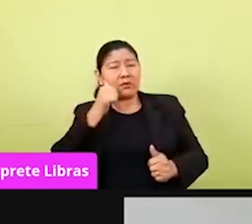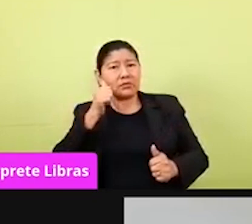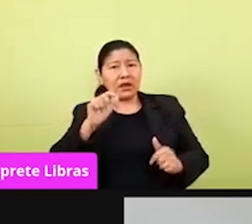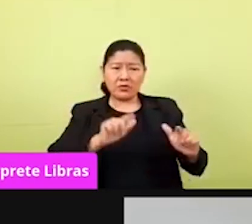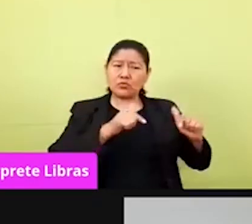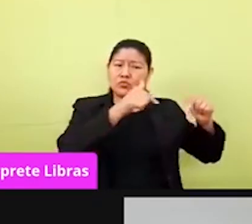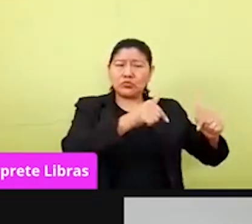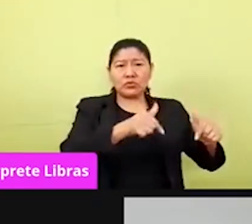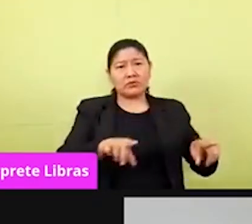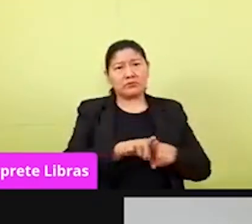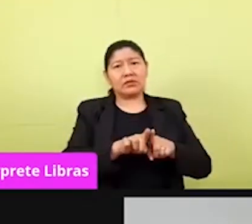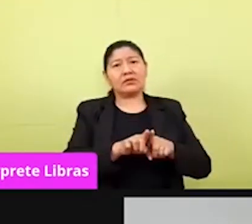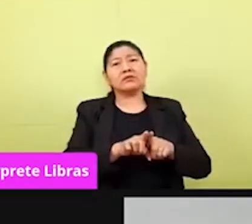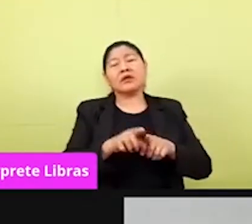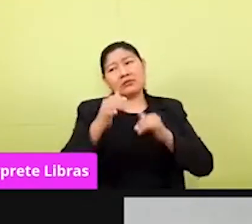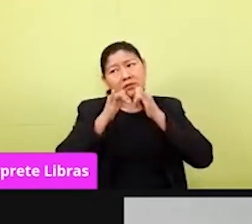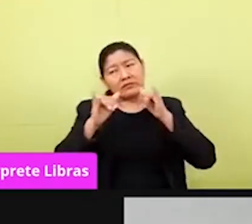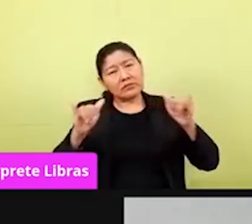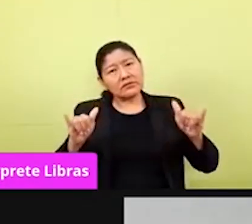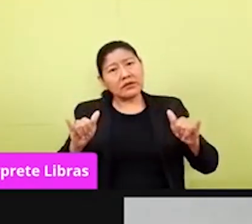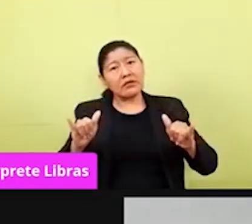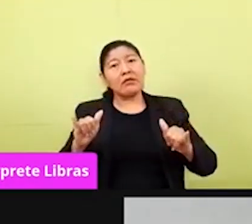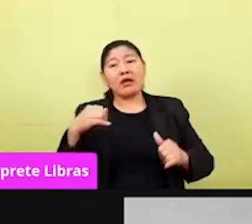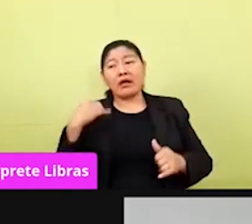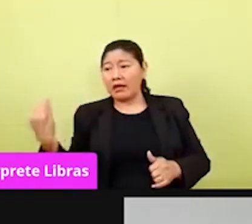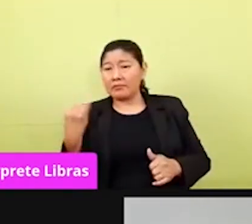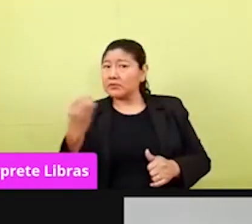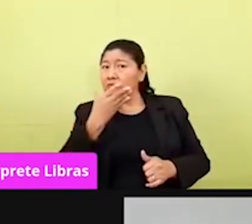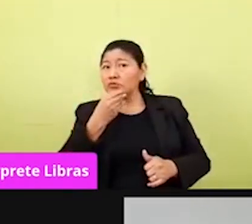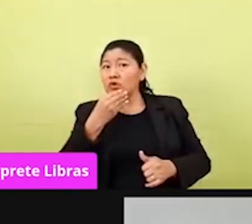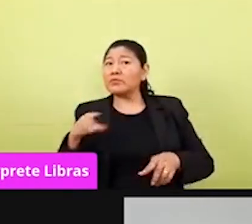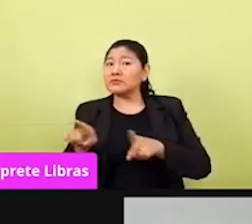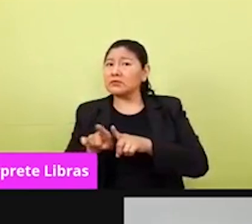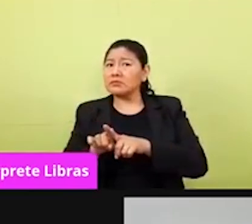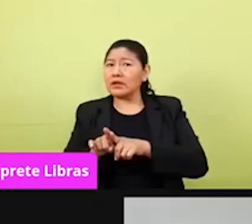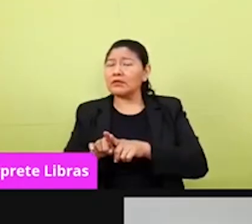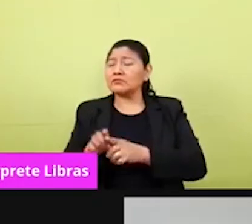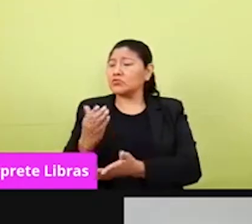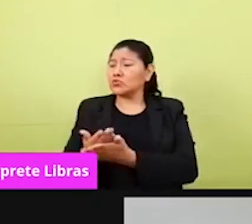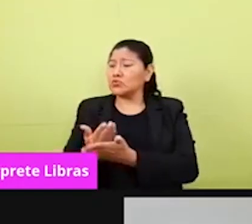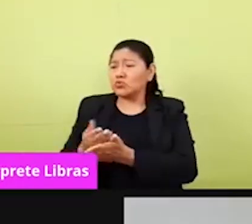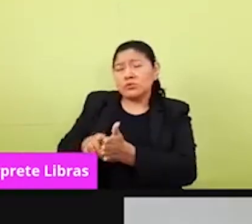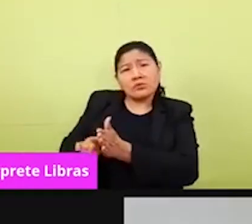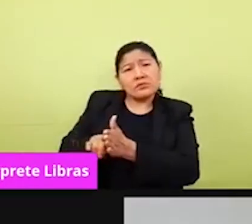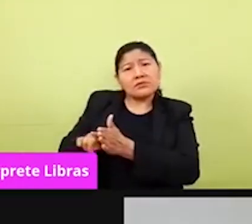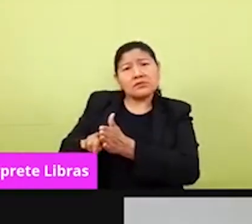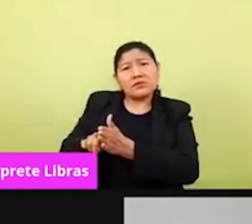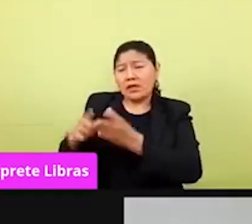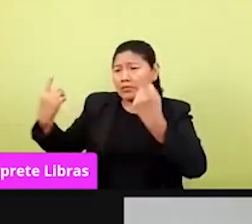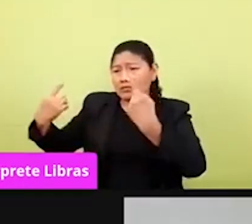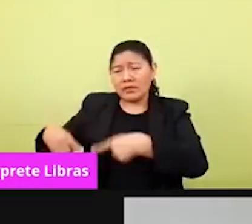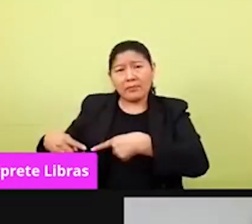que os homens se organizem, né, para que eles possam estudar, para que eles possam debater qual é o seu